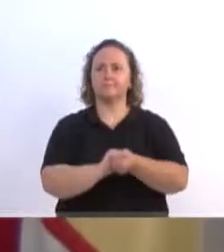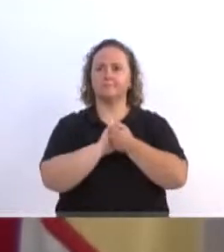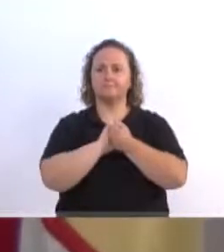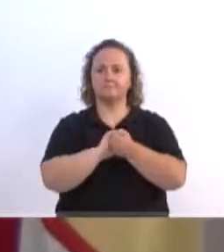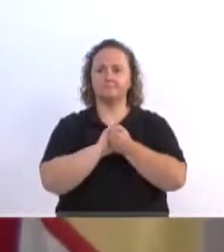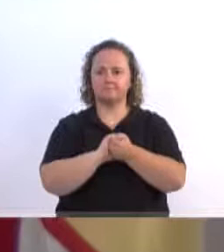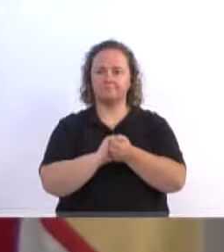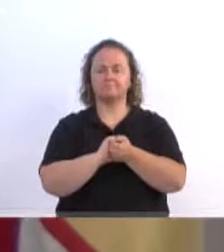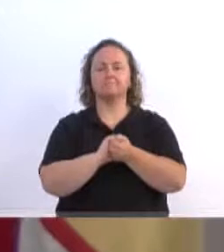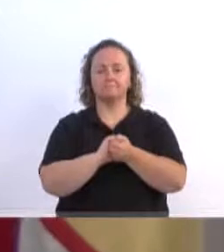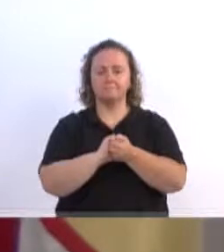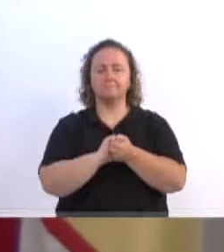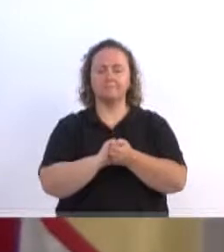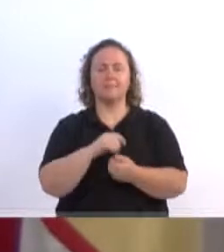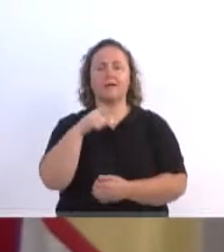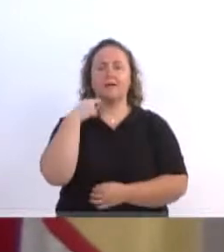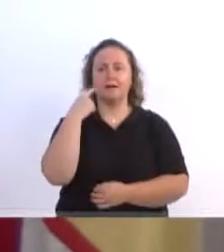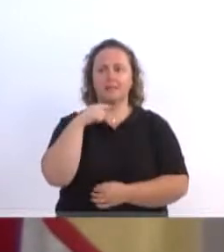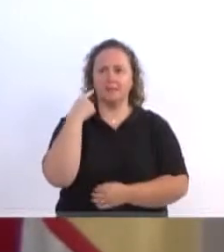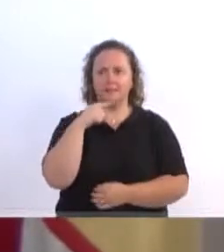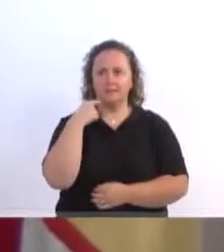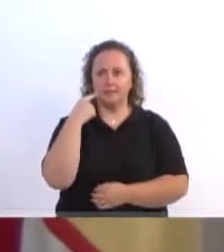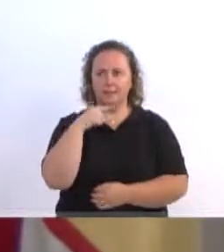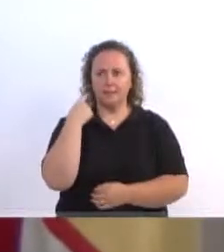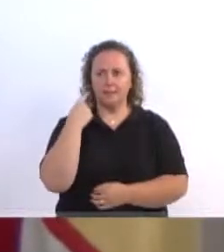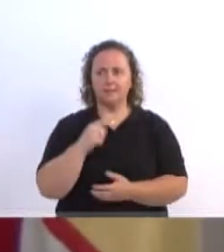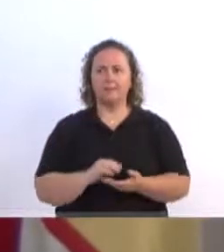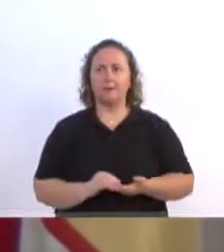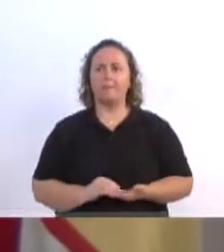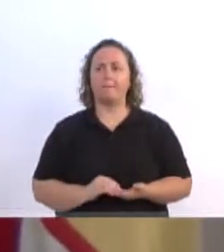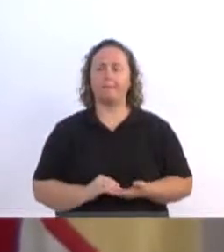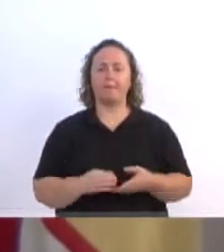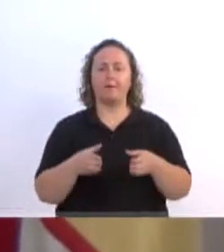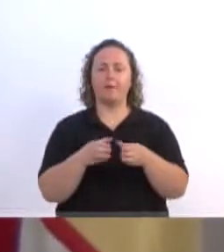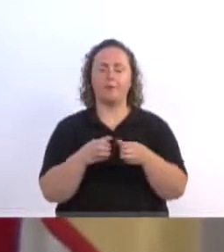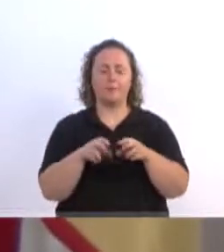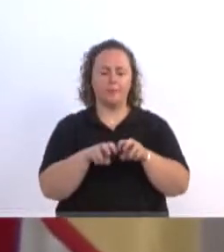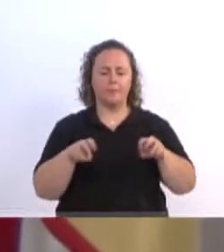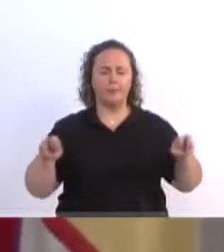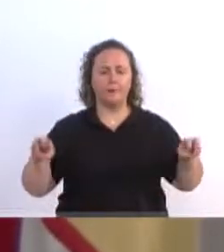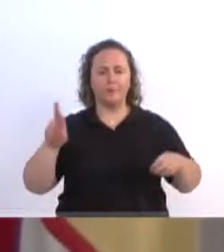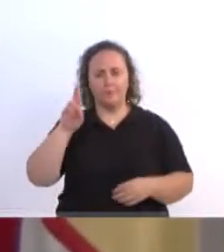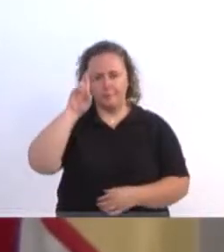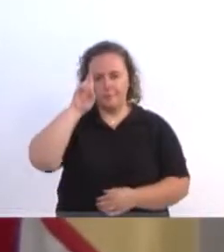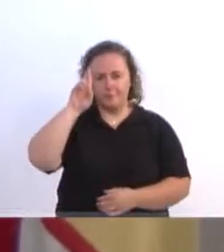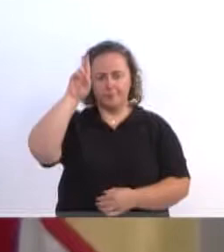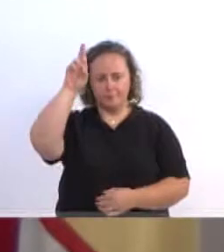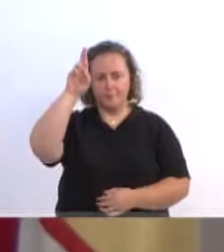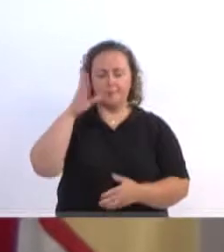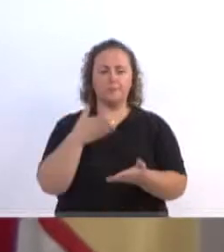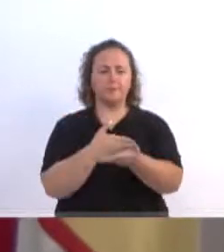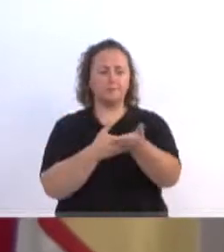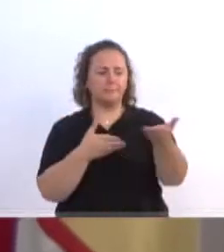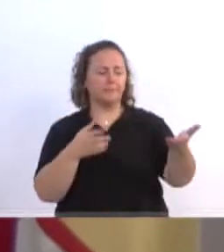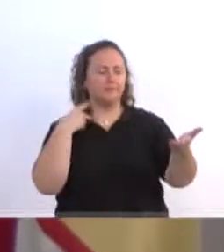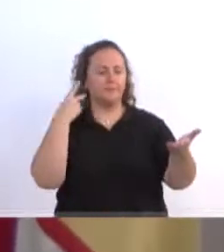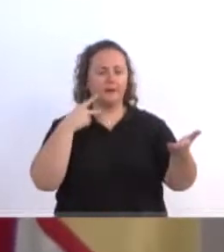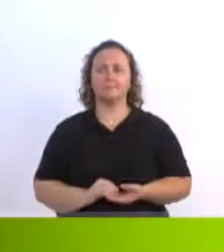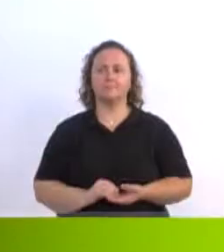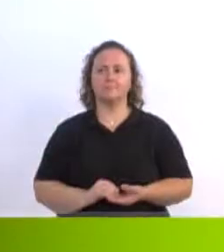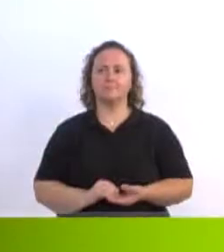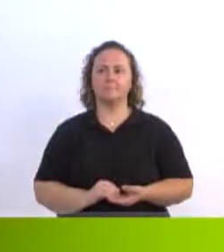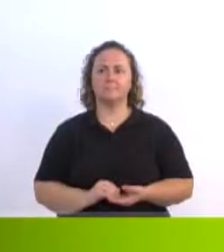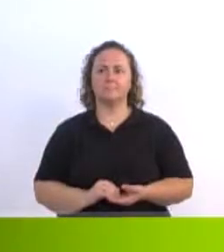o engenheiro Rafael Schmidt falou da poluição sonora e convidou a comunidade a participar nesta quarta-feira